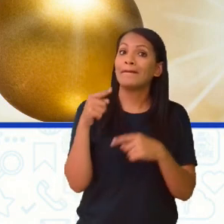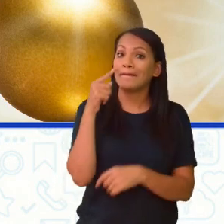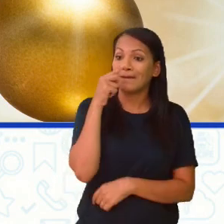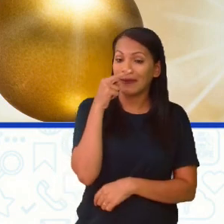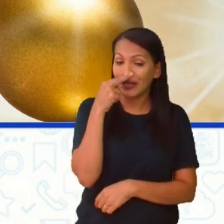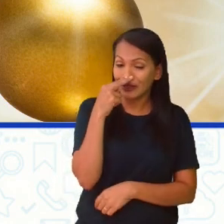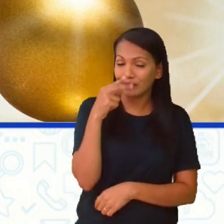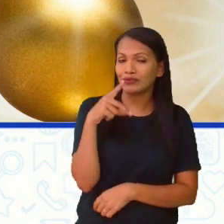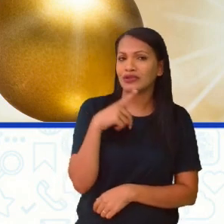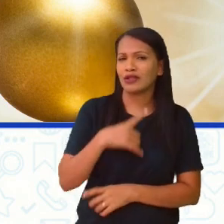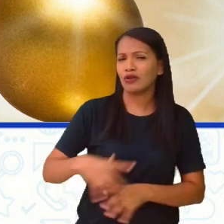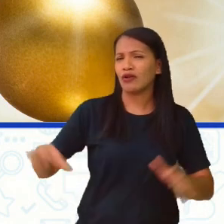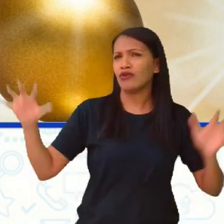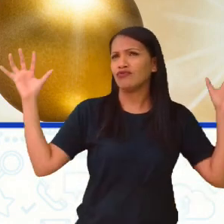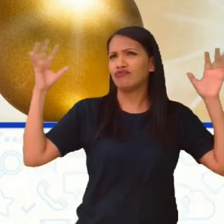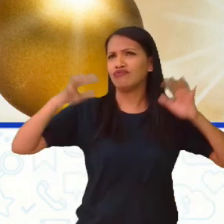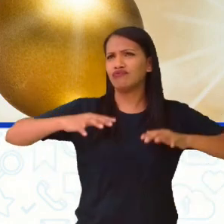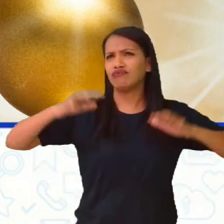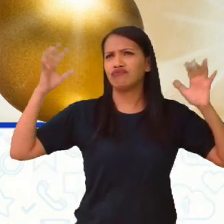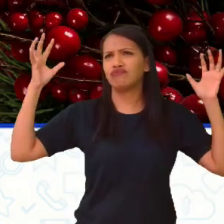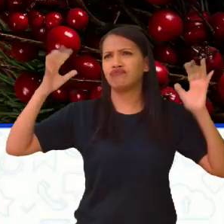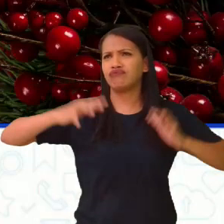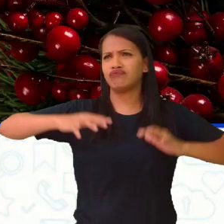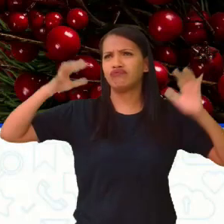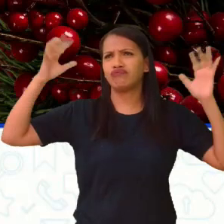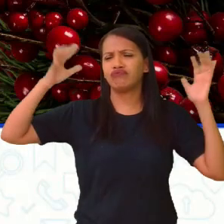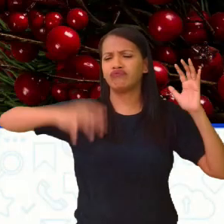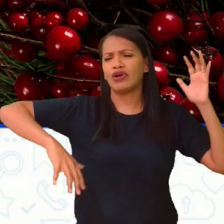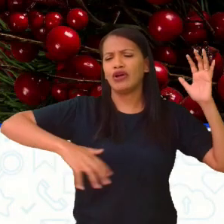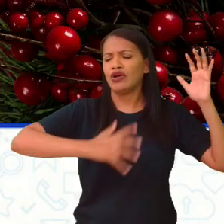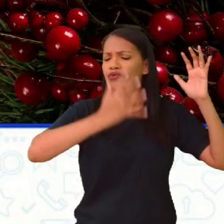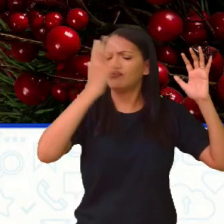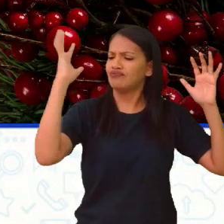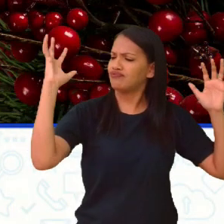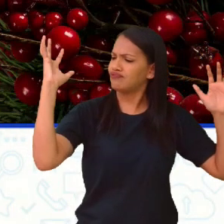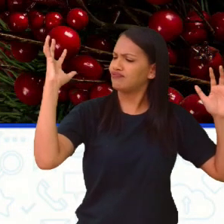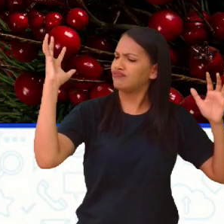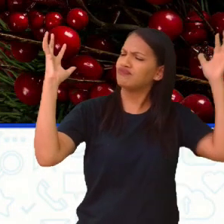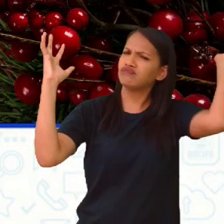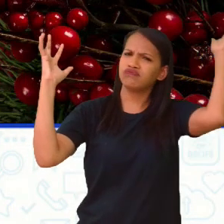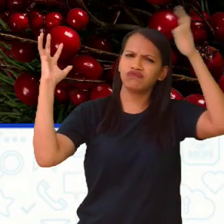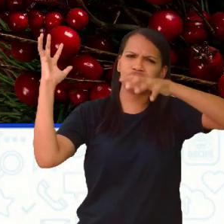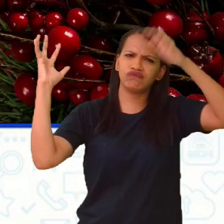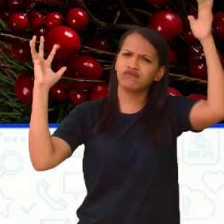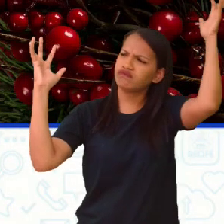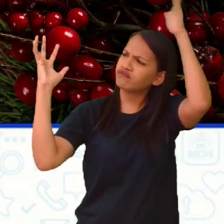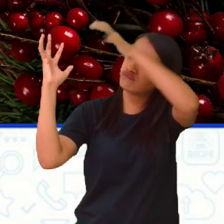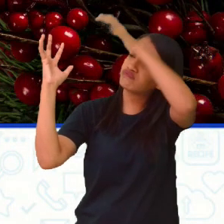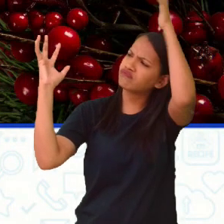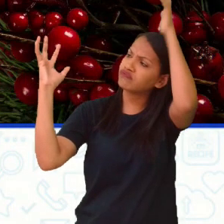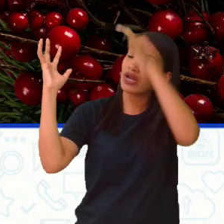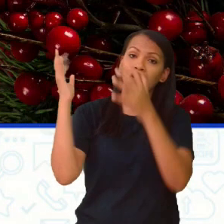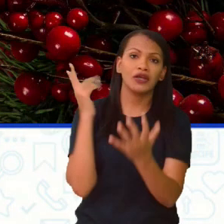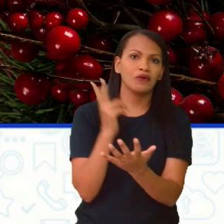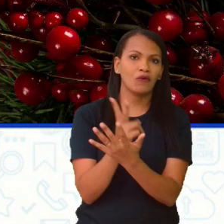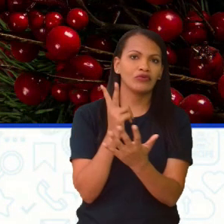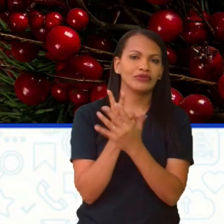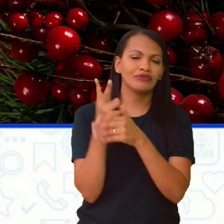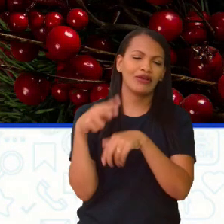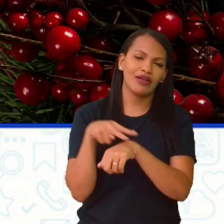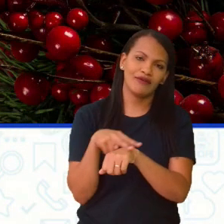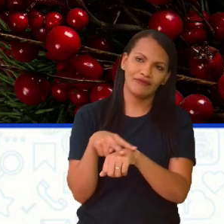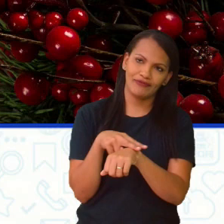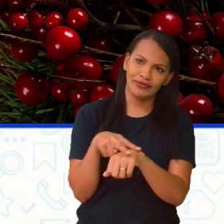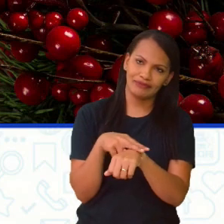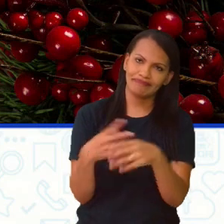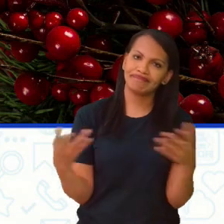muita atenção de algumas culturas antigas também, tá? Assim, a ideia de colocar árvores com folhas